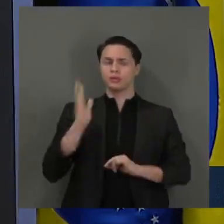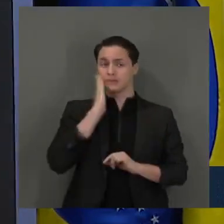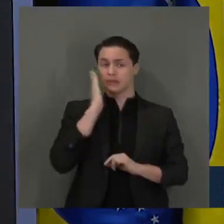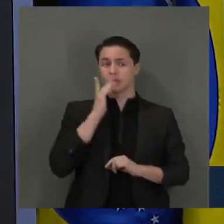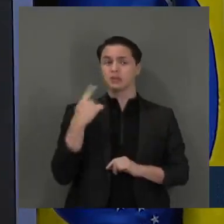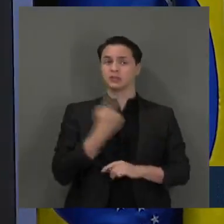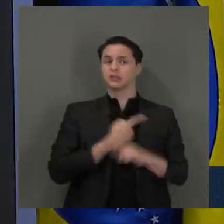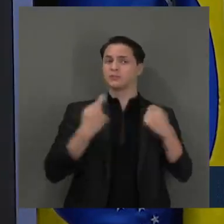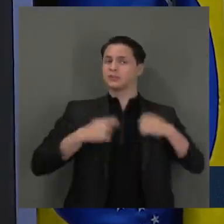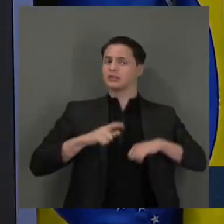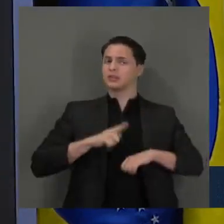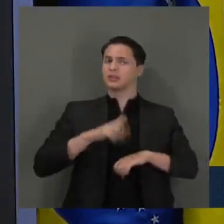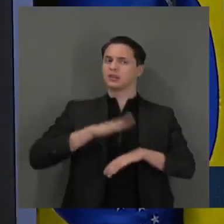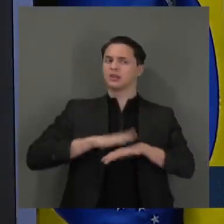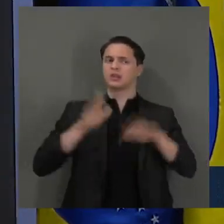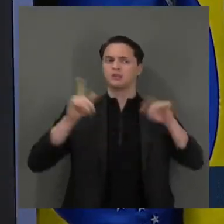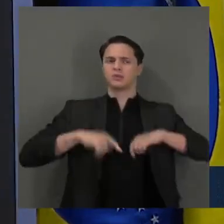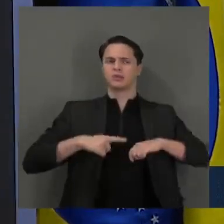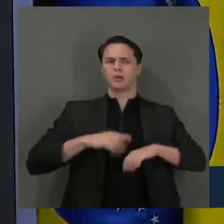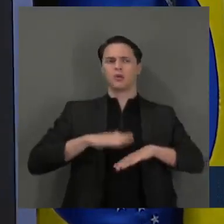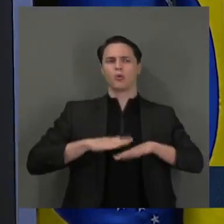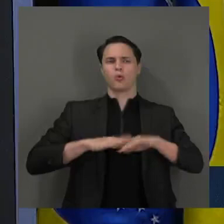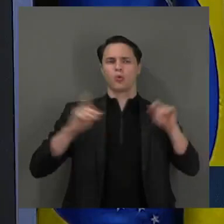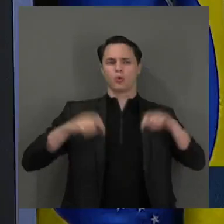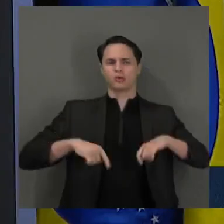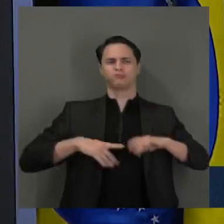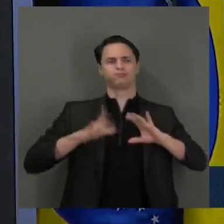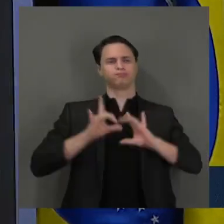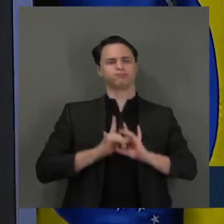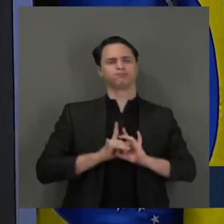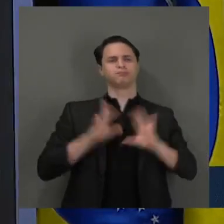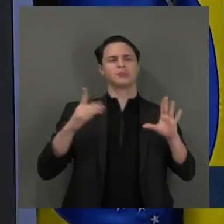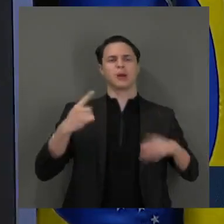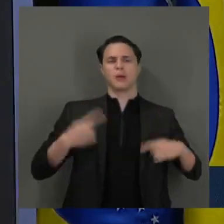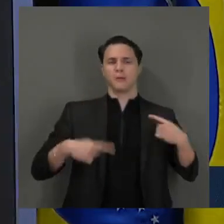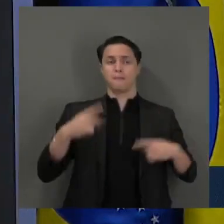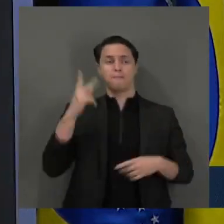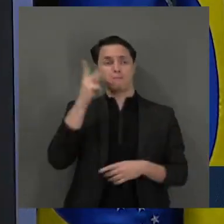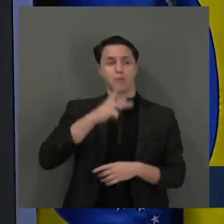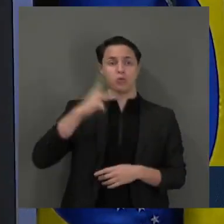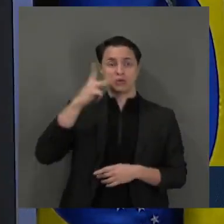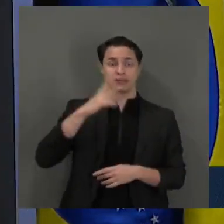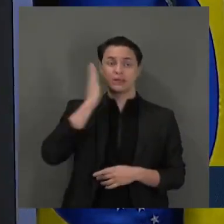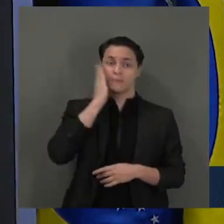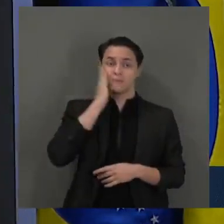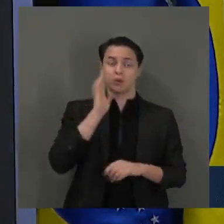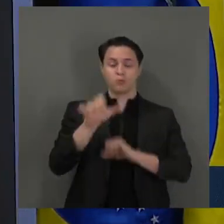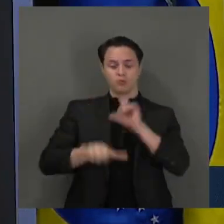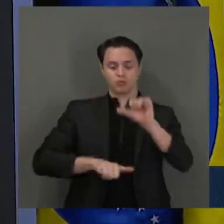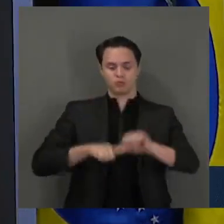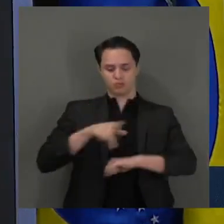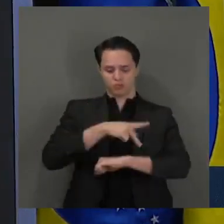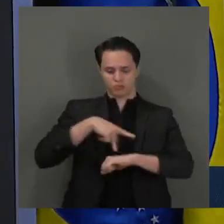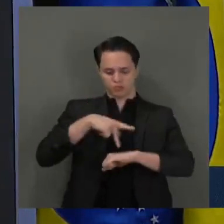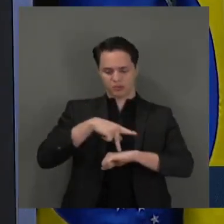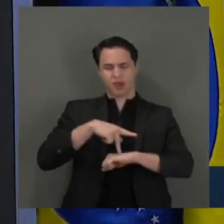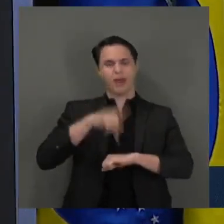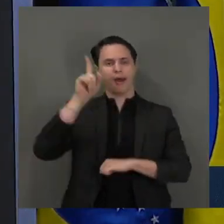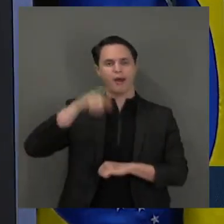ter capacidade, competência e disposição política de transformar esse país num